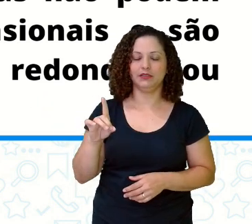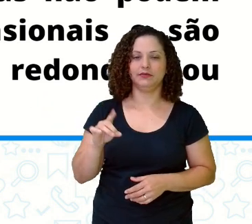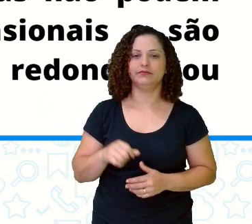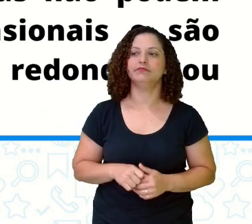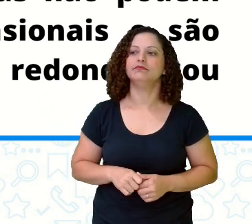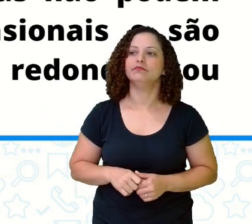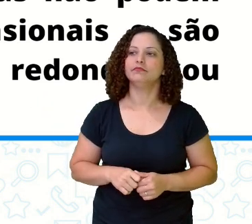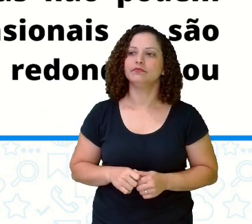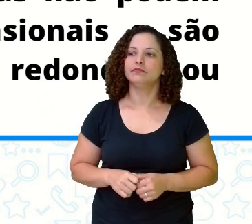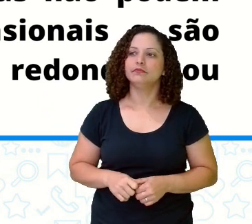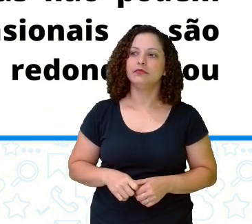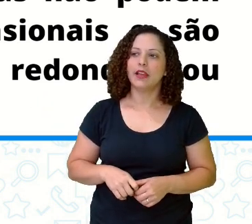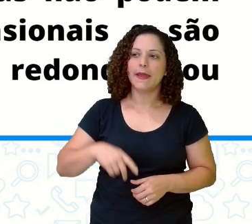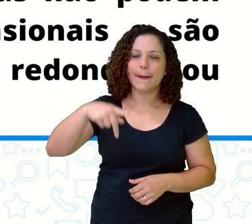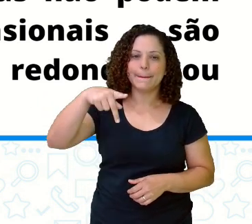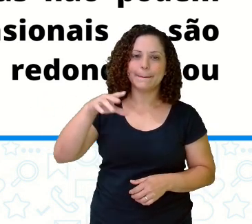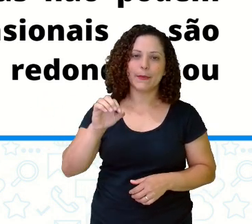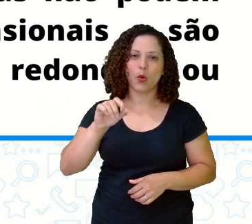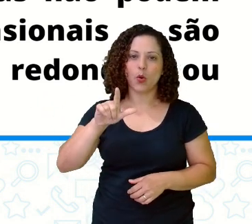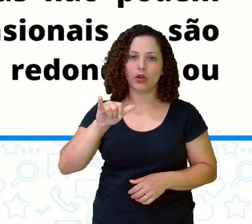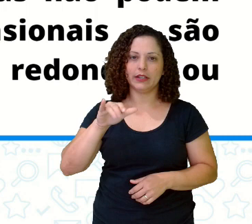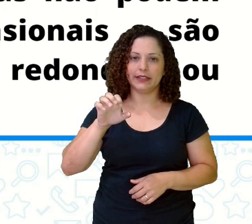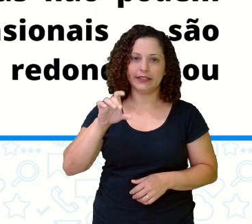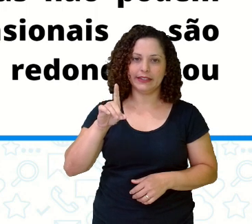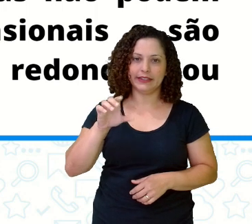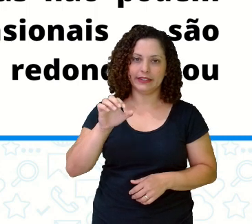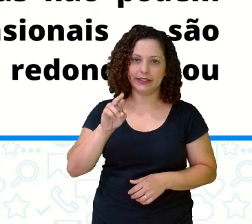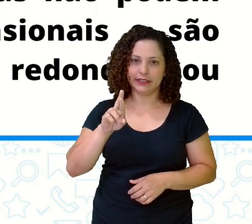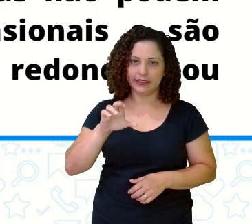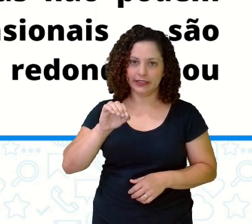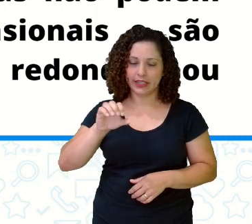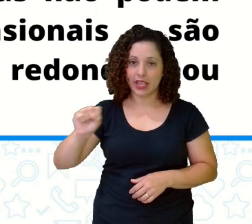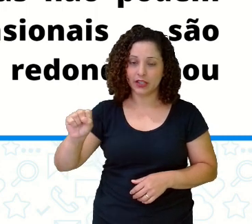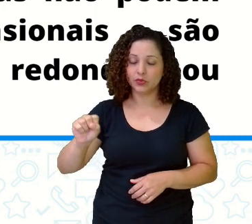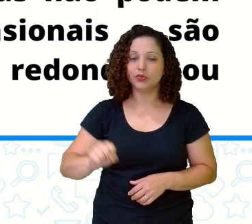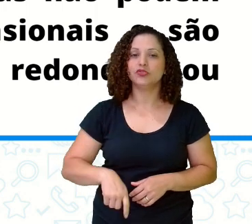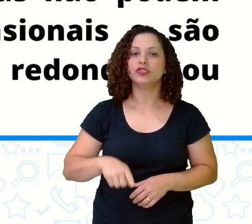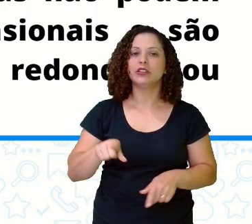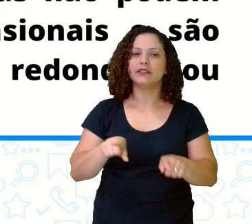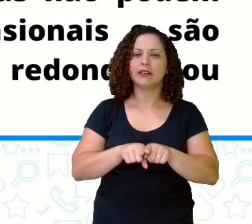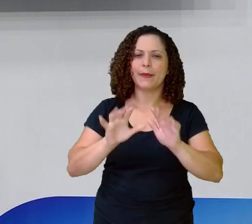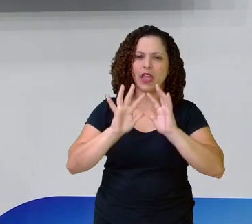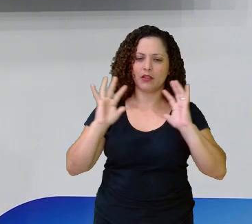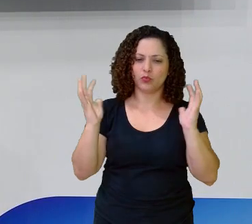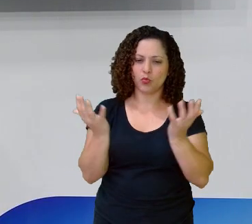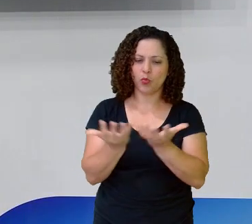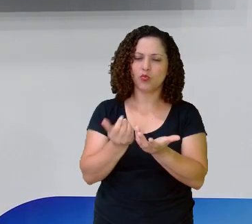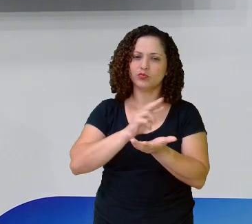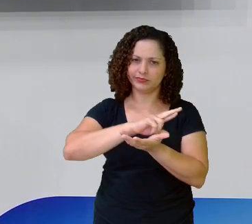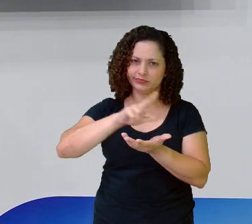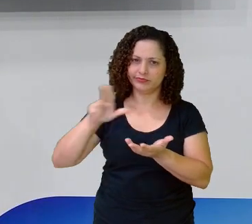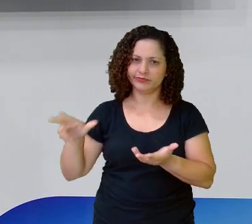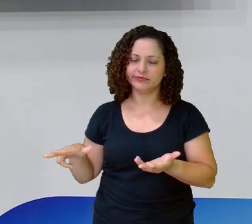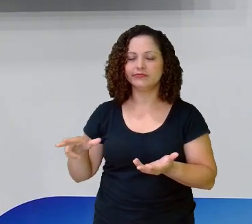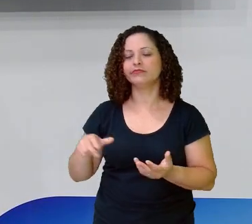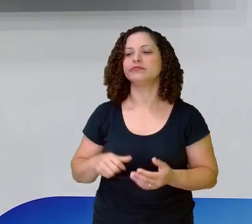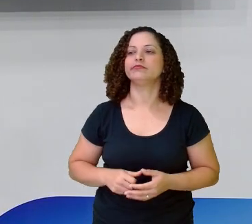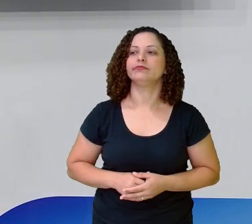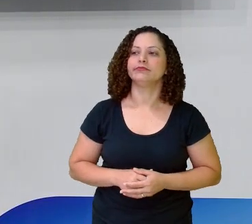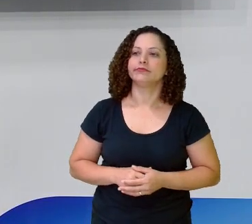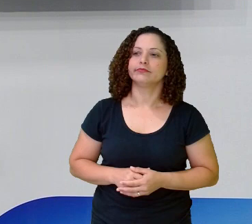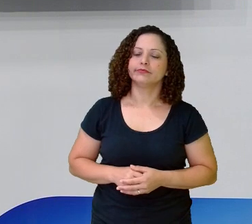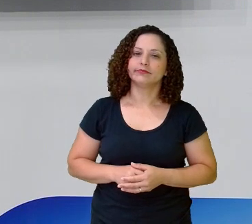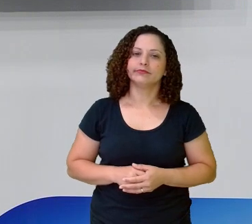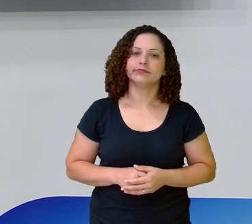em poliedros, corpos redondos ou outros. Importante a gente fazer esse destaque.